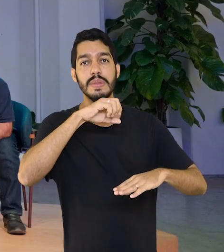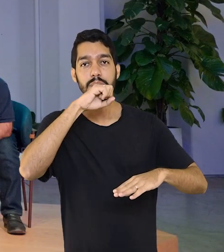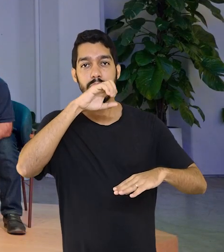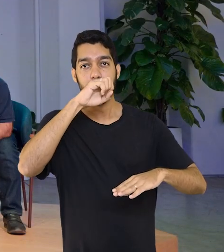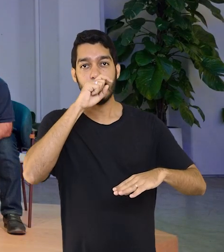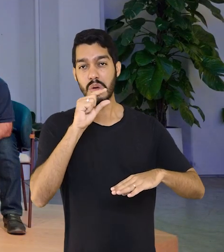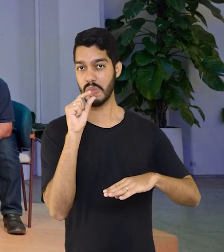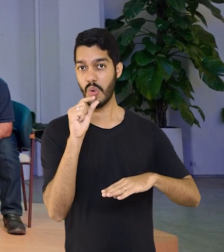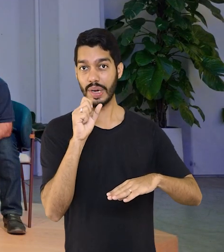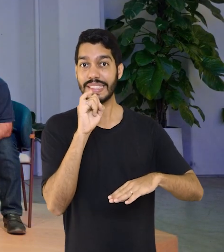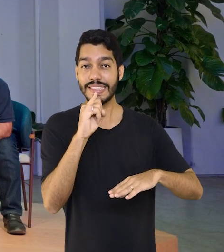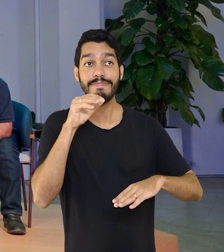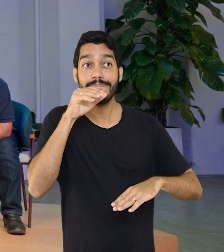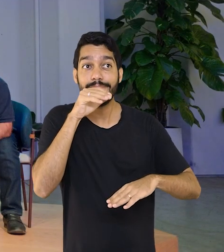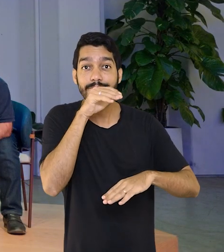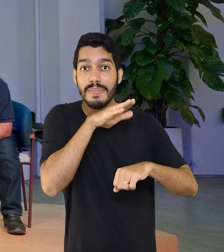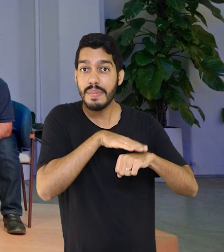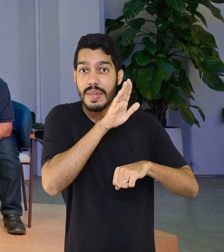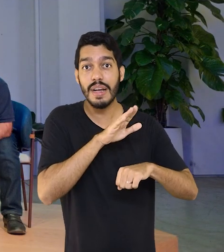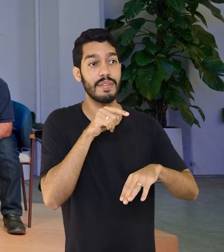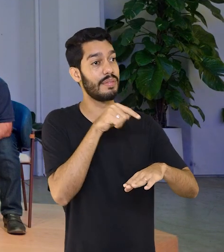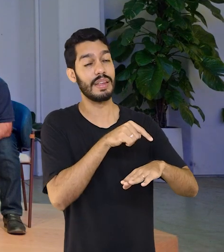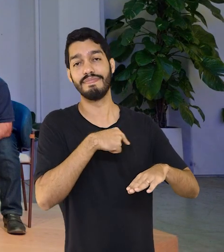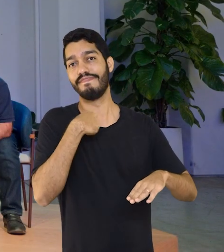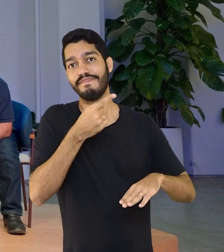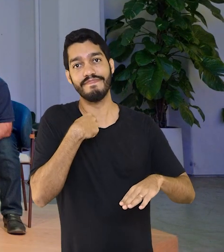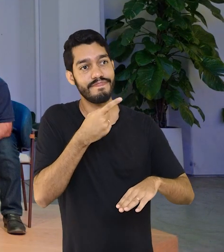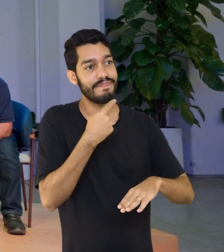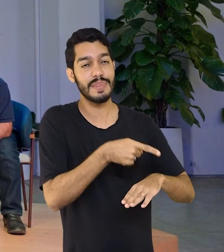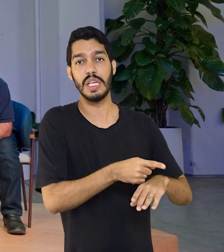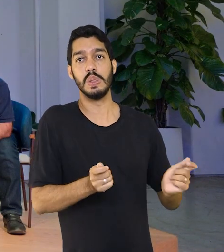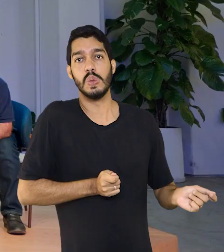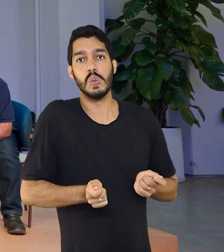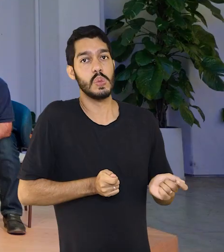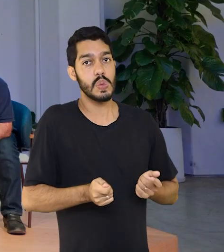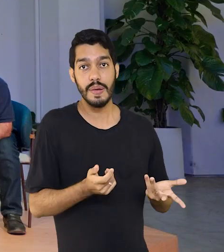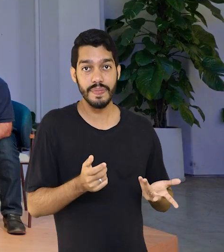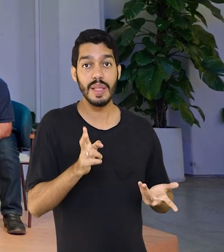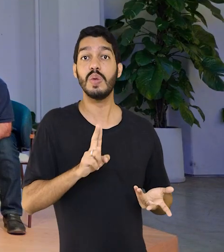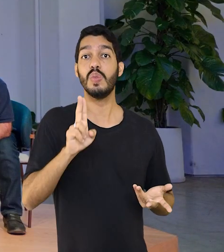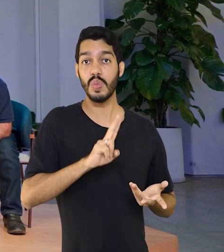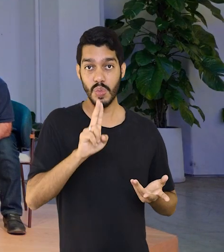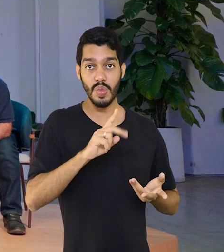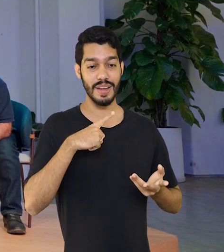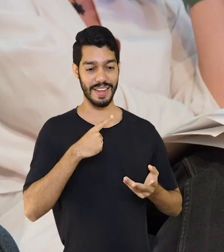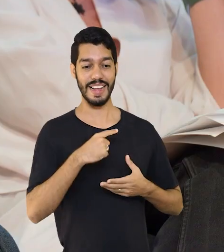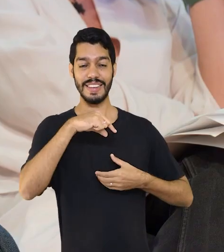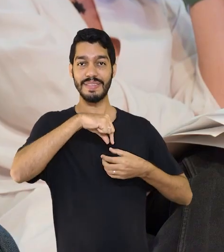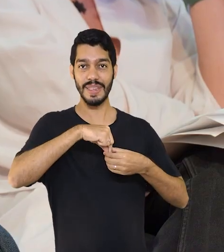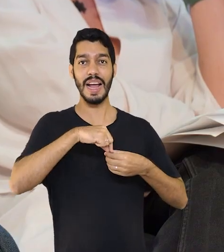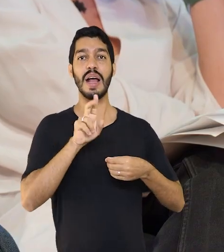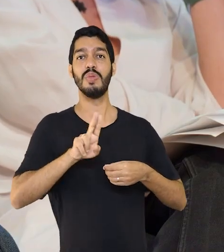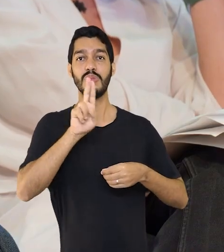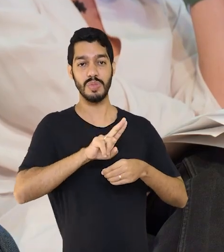uma onda de calor, eu tenho que saber que a chance dele descompensar é grande. Ele usa um diurético, que é um medicamento que faz ele urinar.